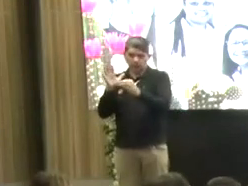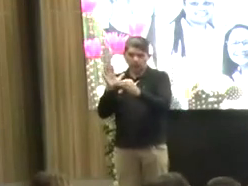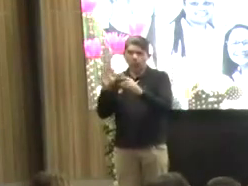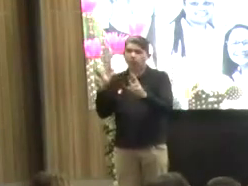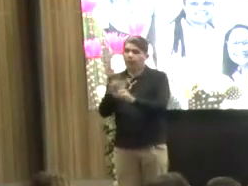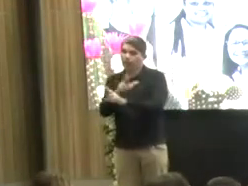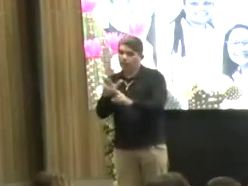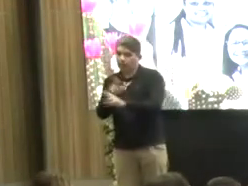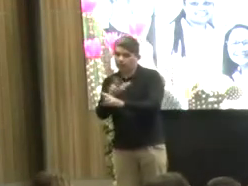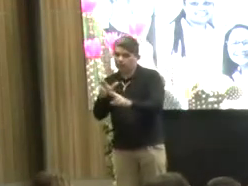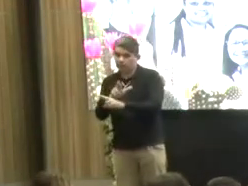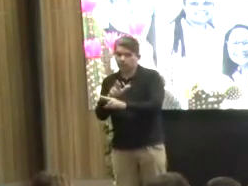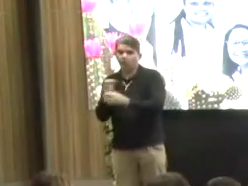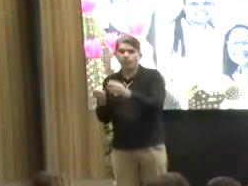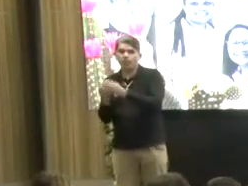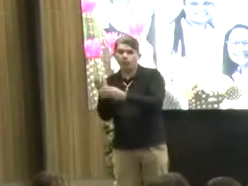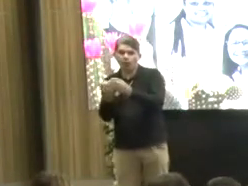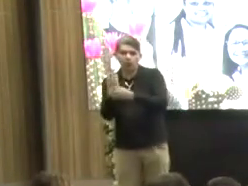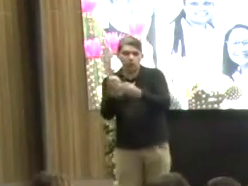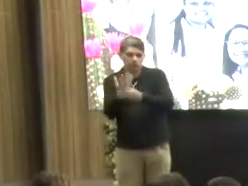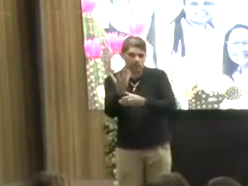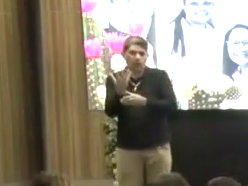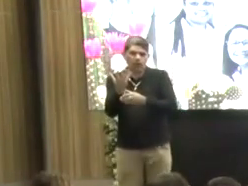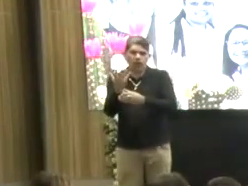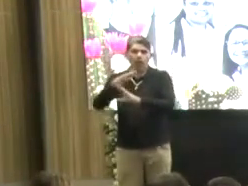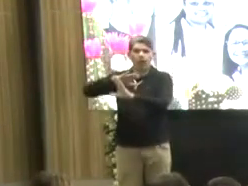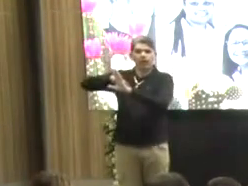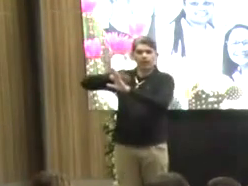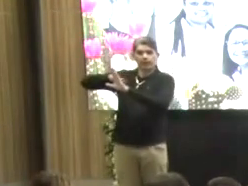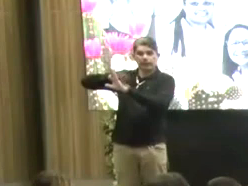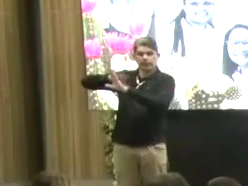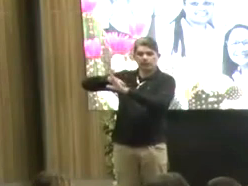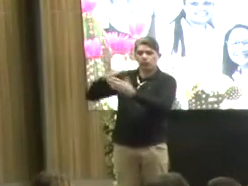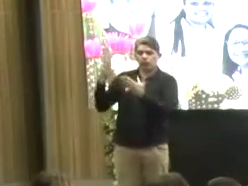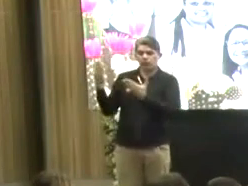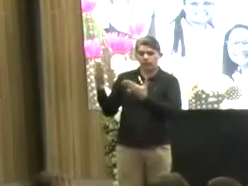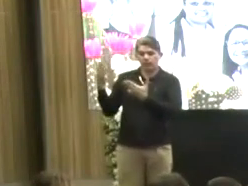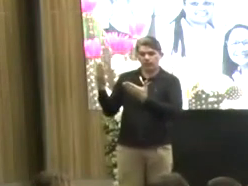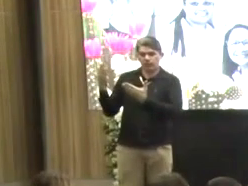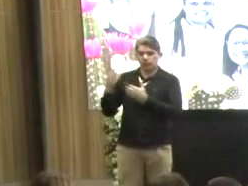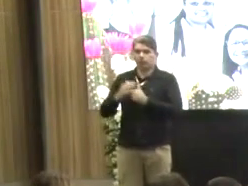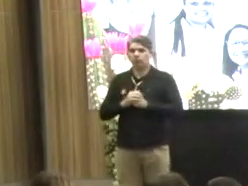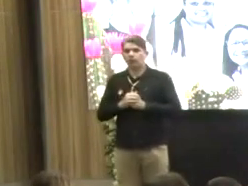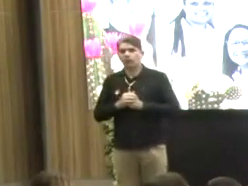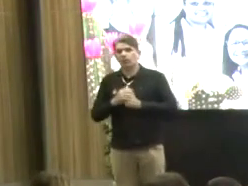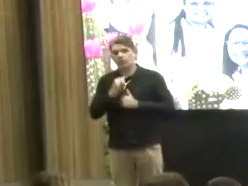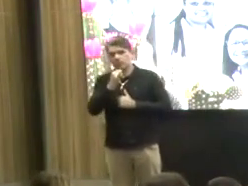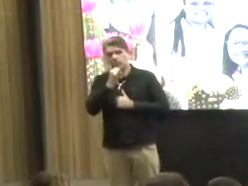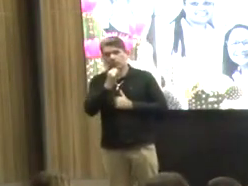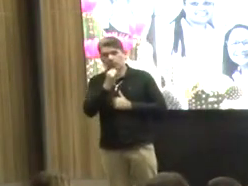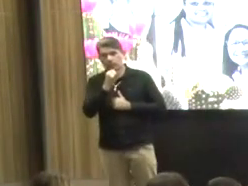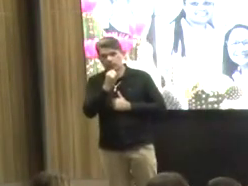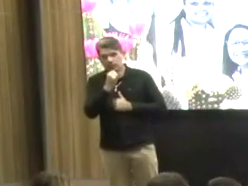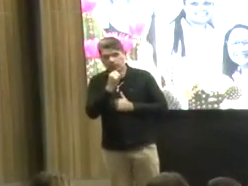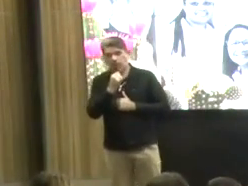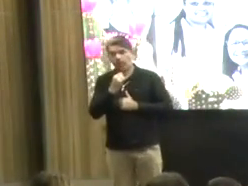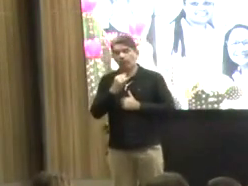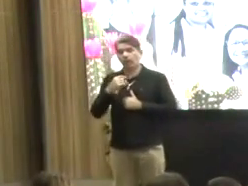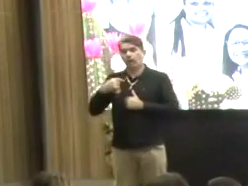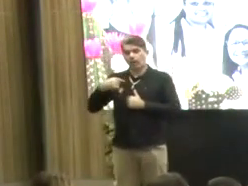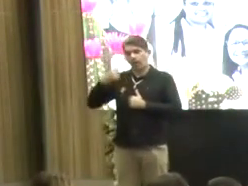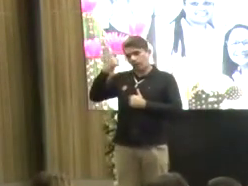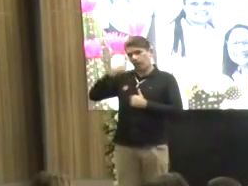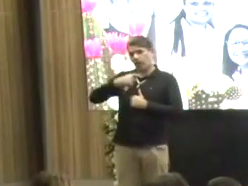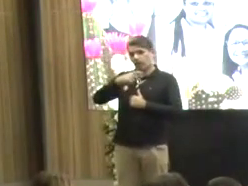de produção que produz alienação, que produz estranhamento. Eu vou dar um exemplo. Como professor da universidade, eu